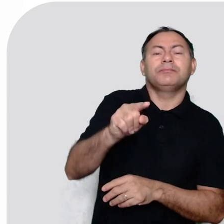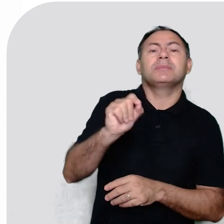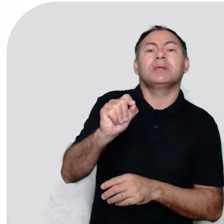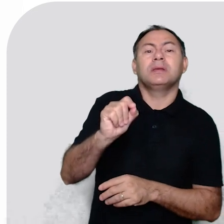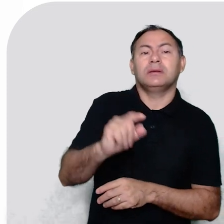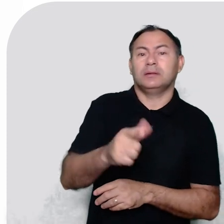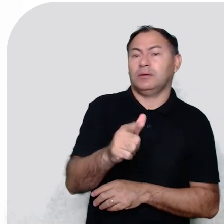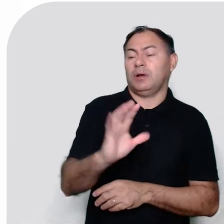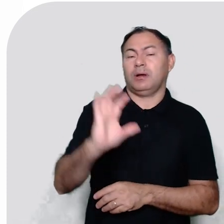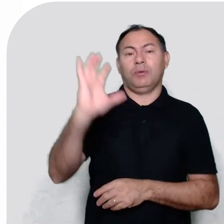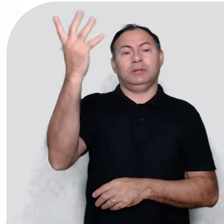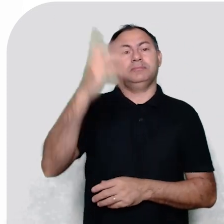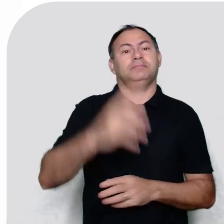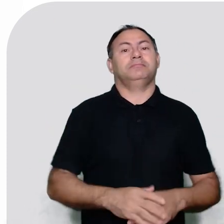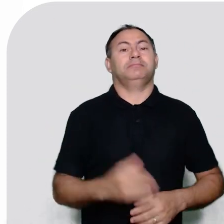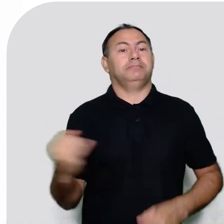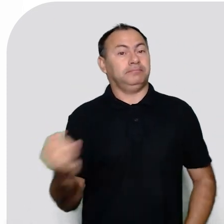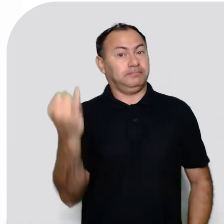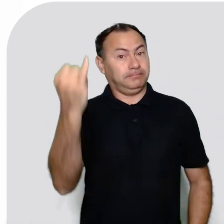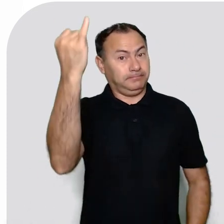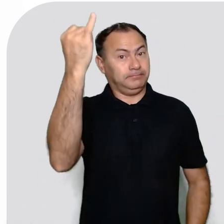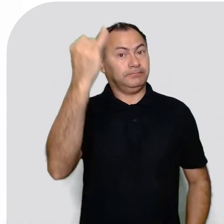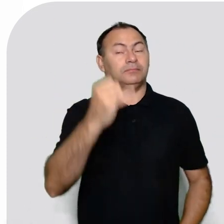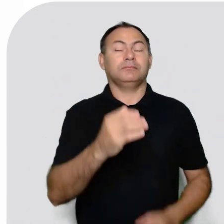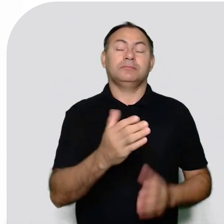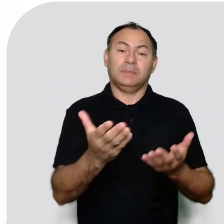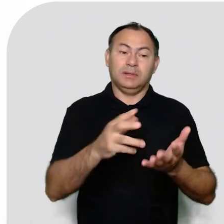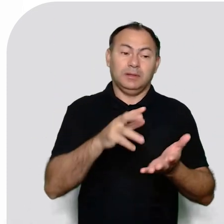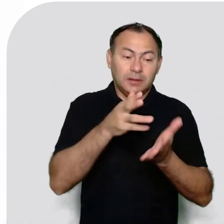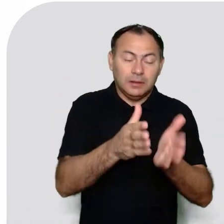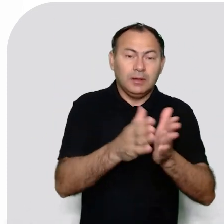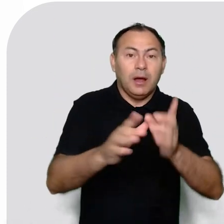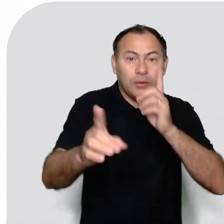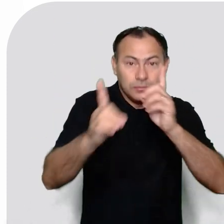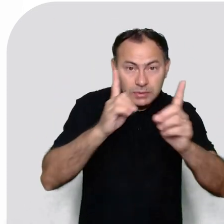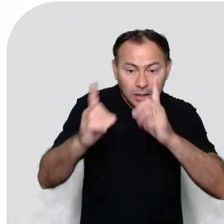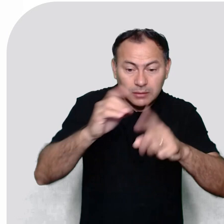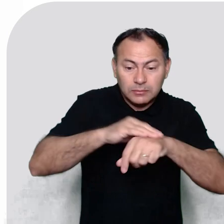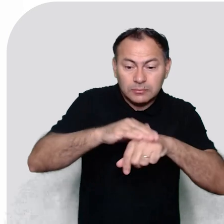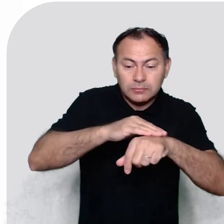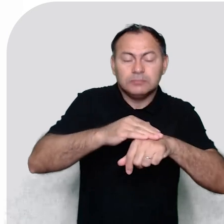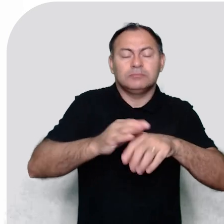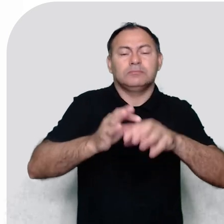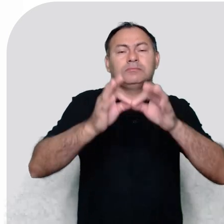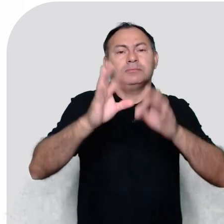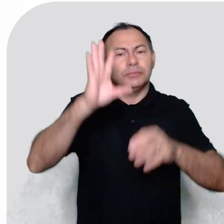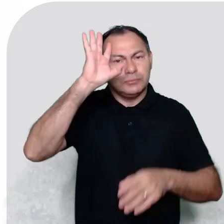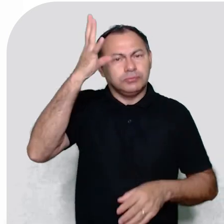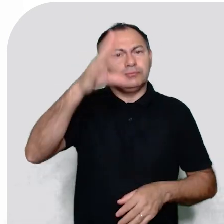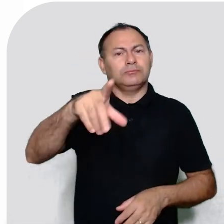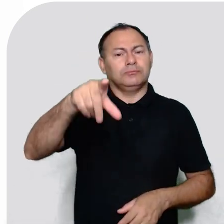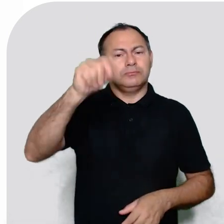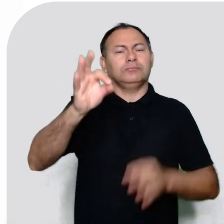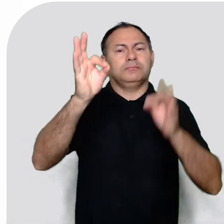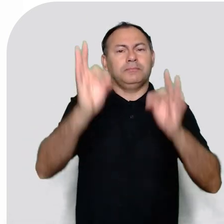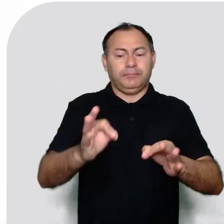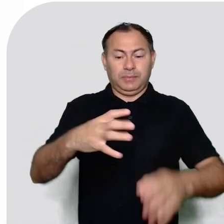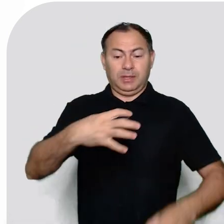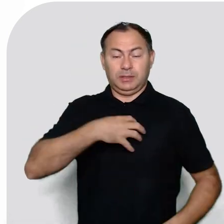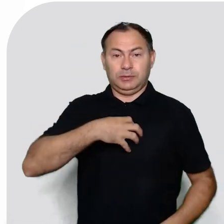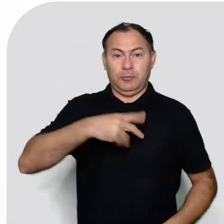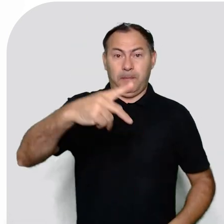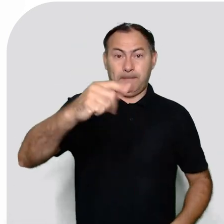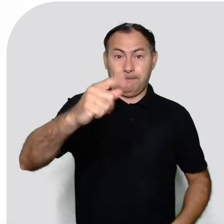que isso não ocorra, é de grande importância recorrer ao diálogo e ao discernimento. Neste sentido, o